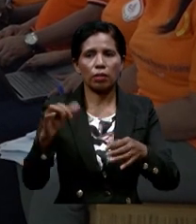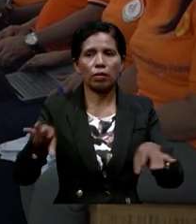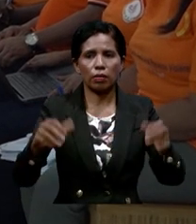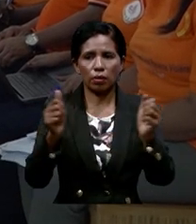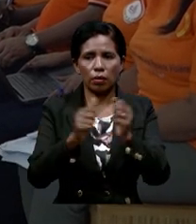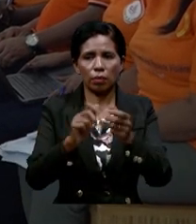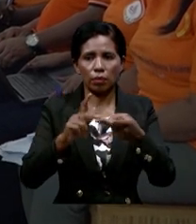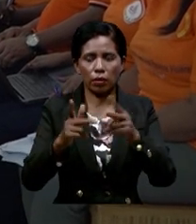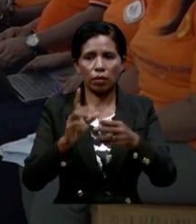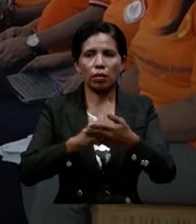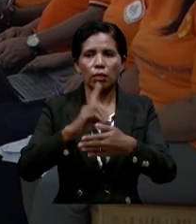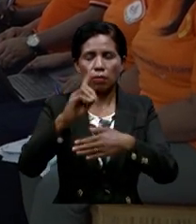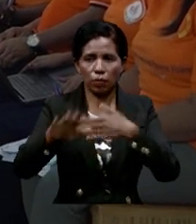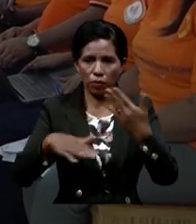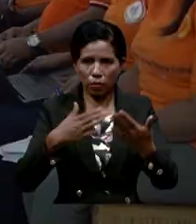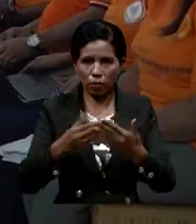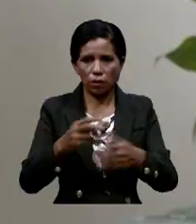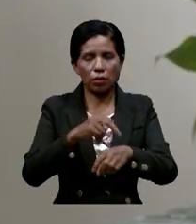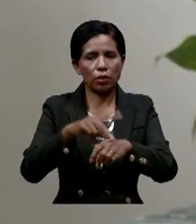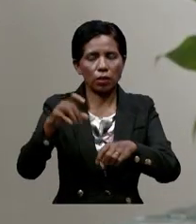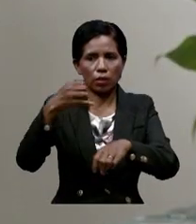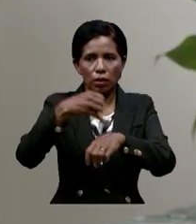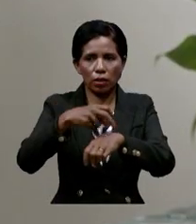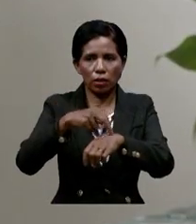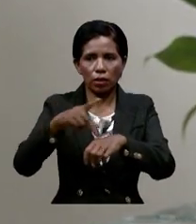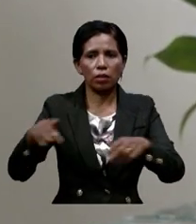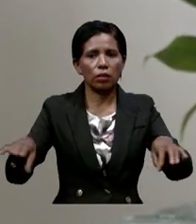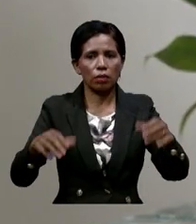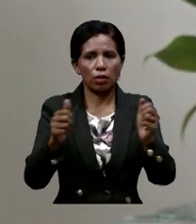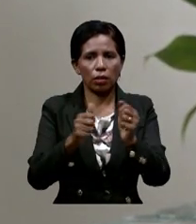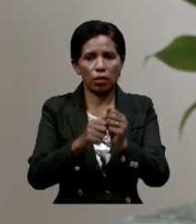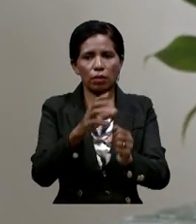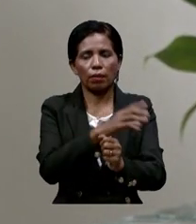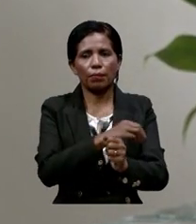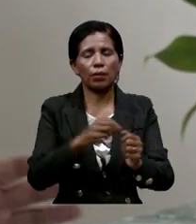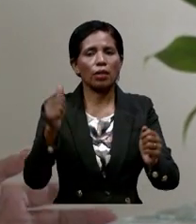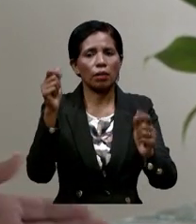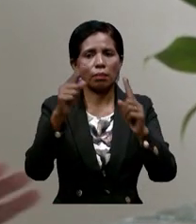parceiro de desenvolvimento sira tanto nacional no internacional nebe serviço iha área kapasitasam ba